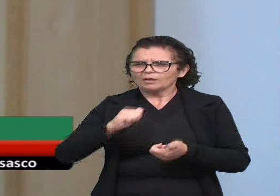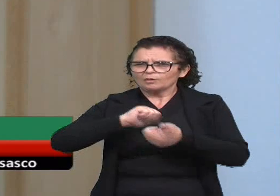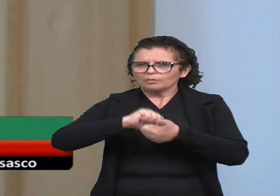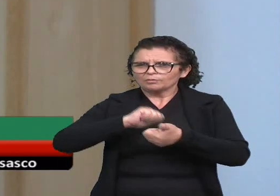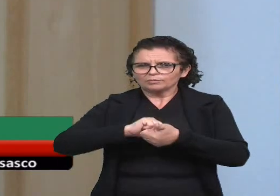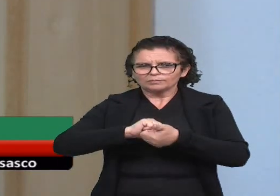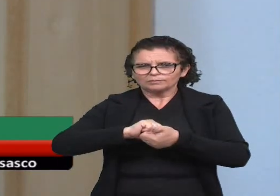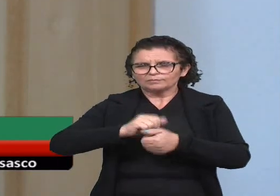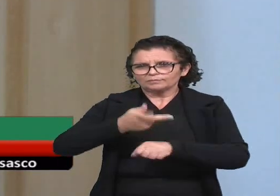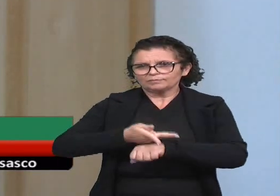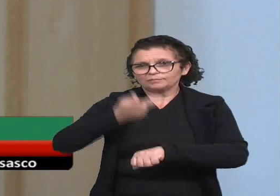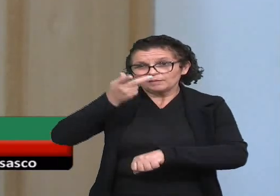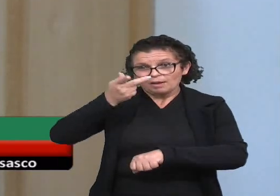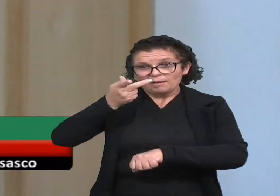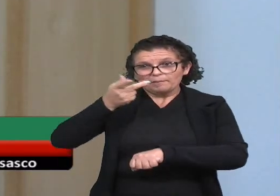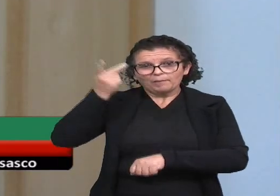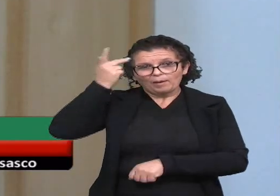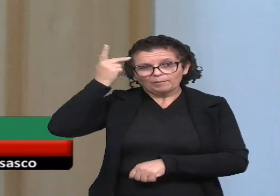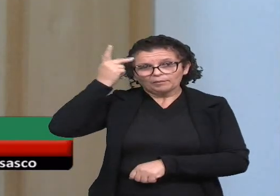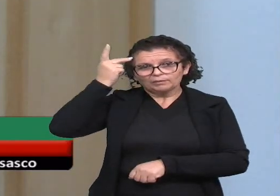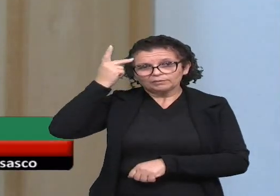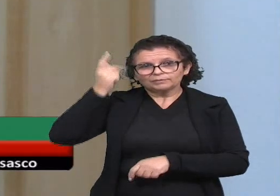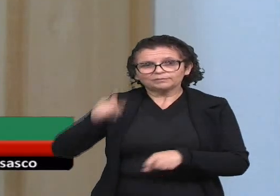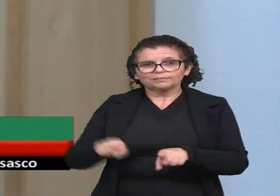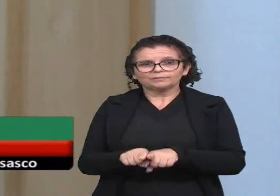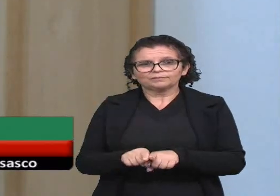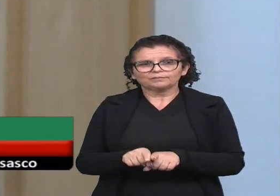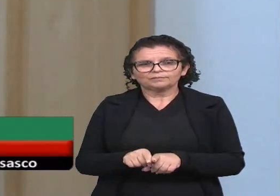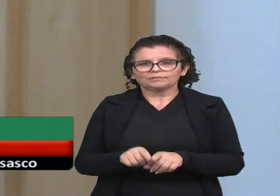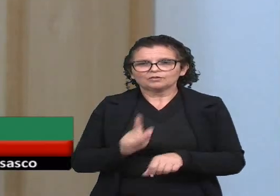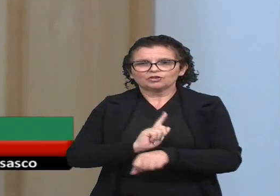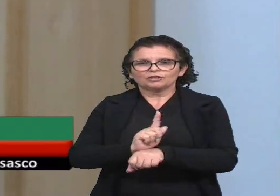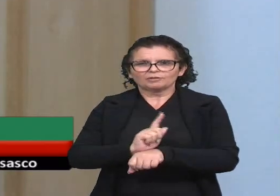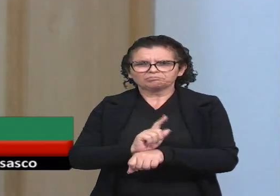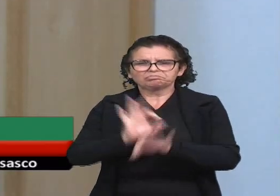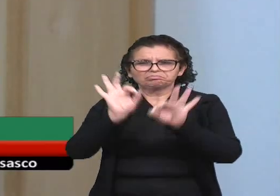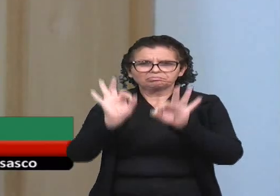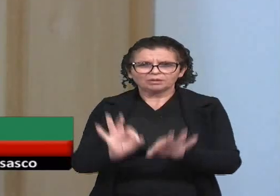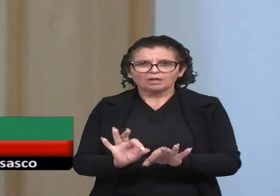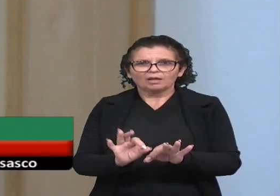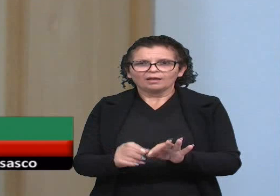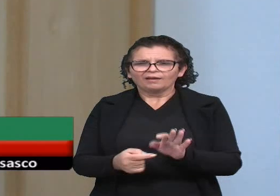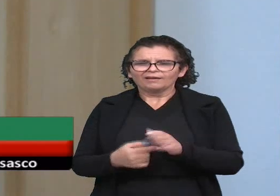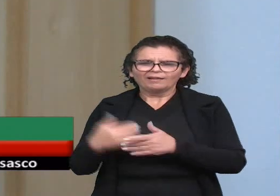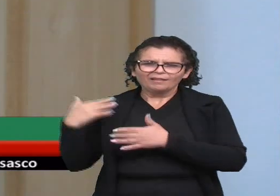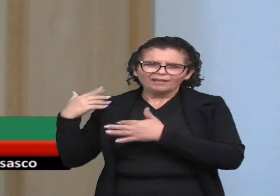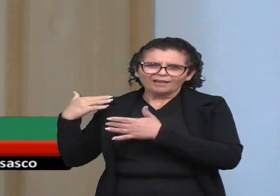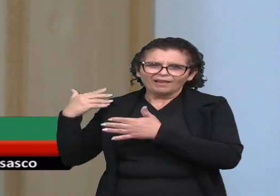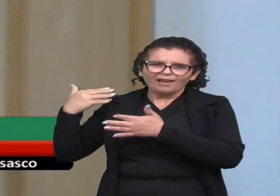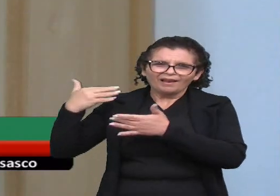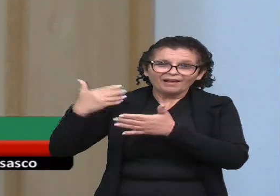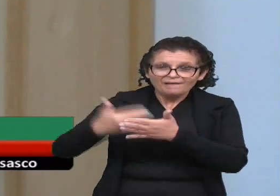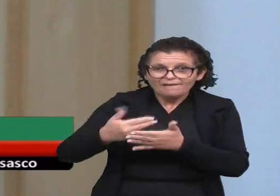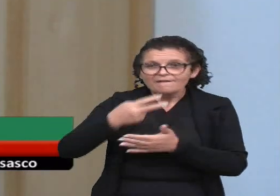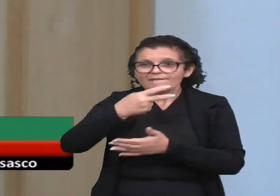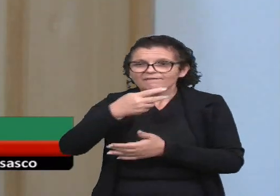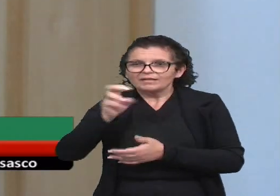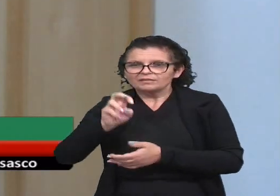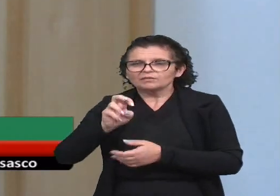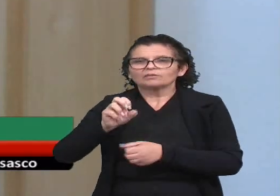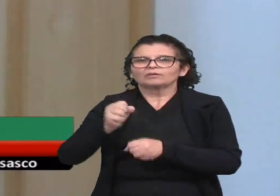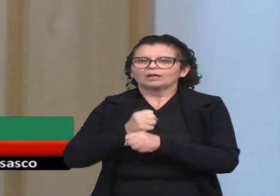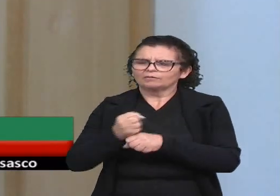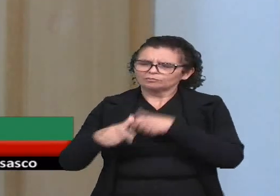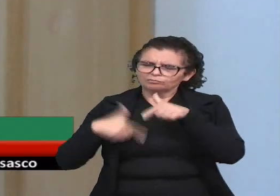de Gestão. E, como eu disse aqui, é uma trajetória exemplar. Ele possui 25 anos e 8 meses